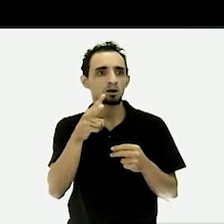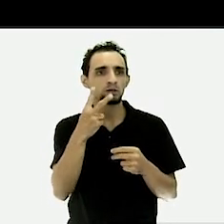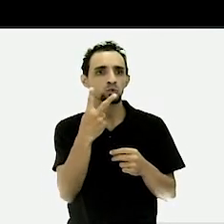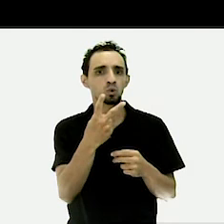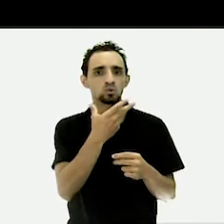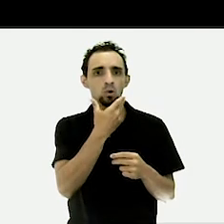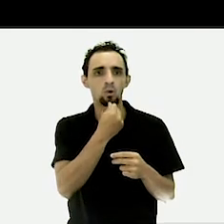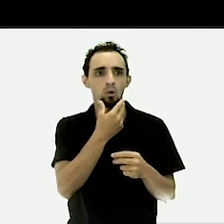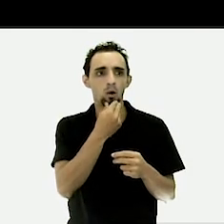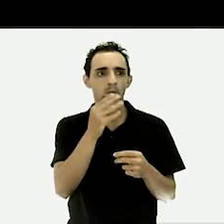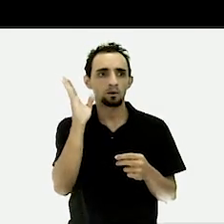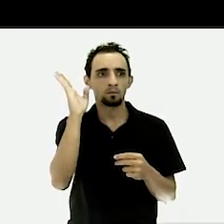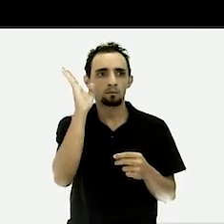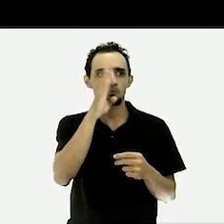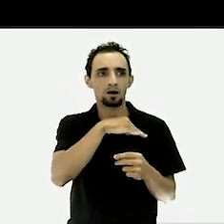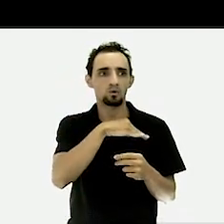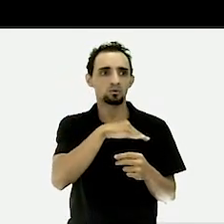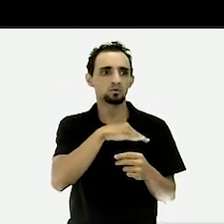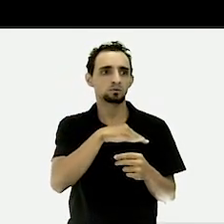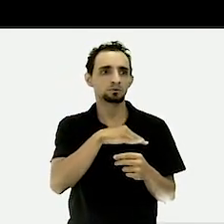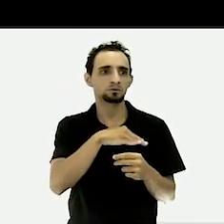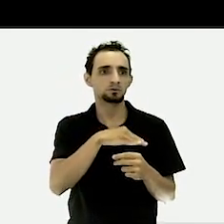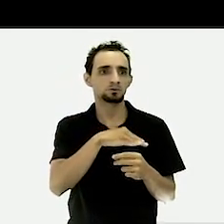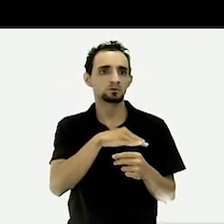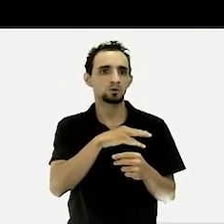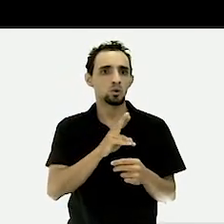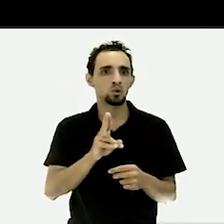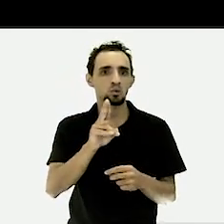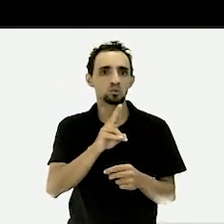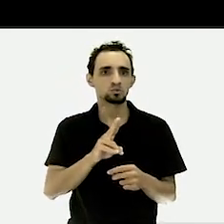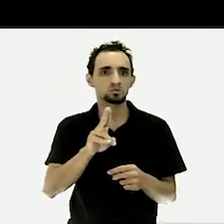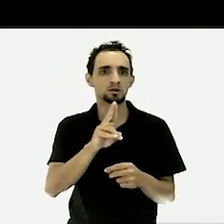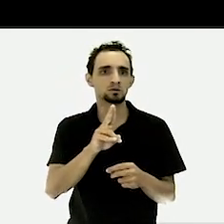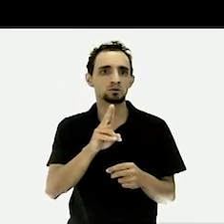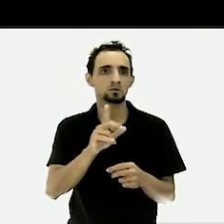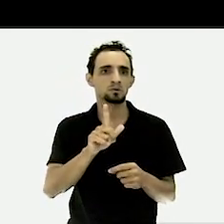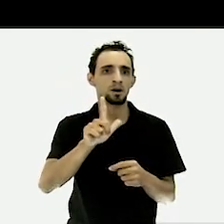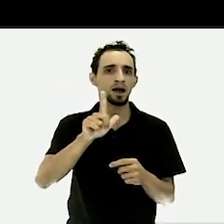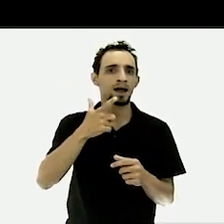ou dormem com uma arma do lado na sua cama?